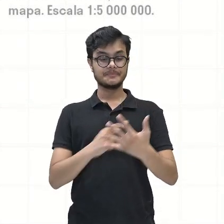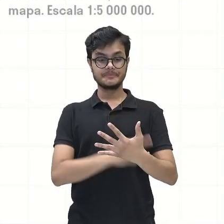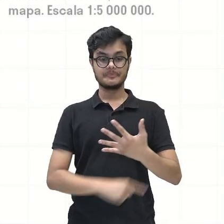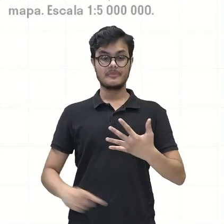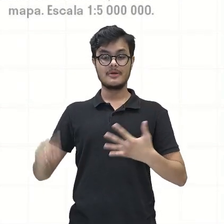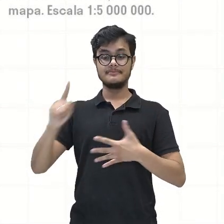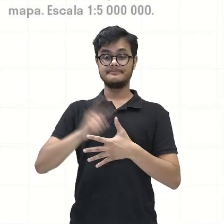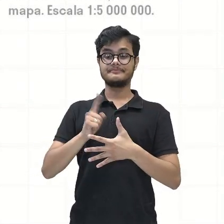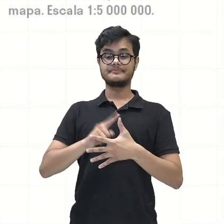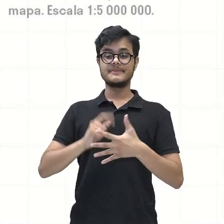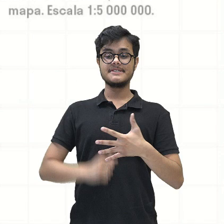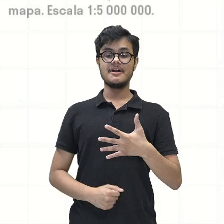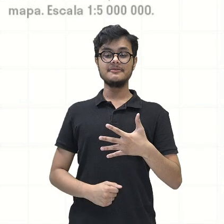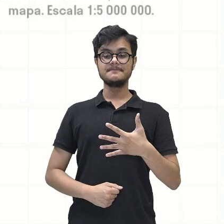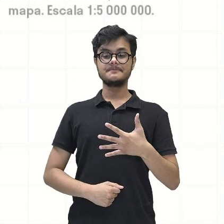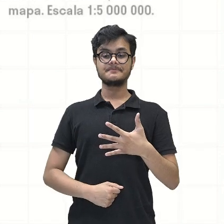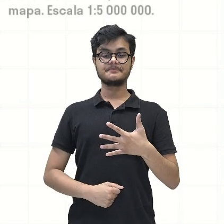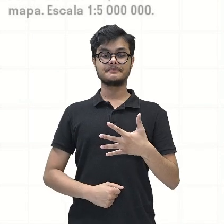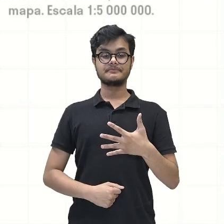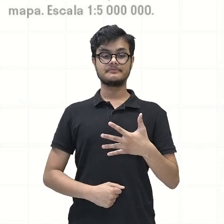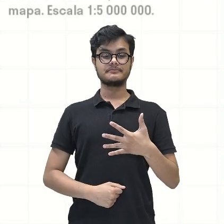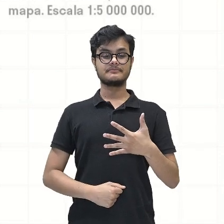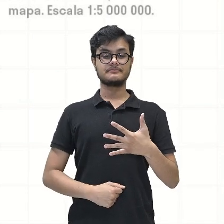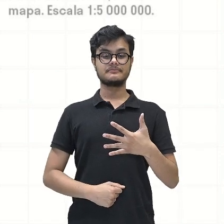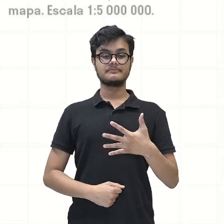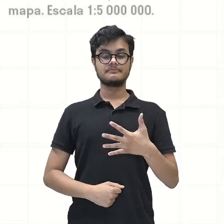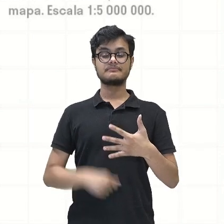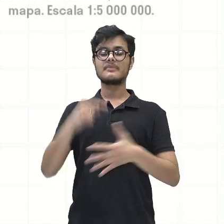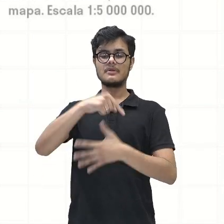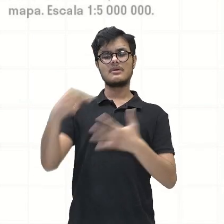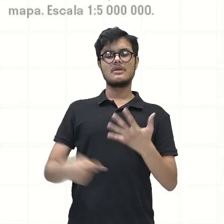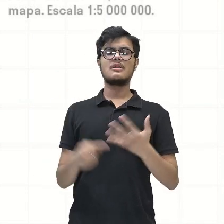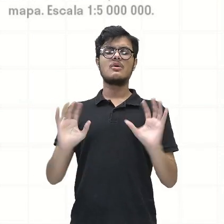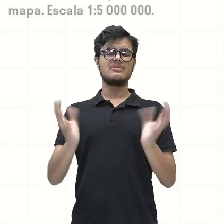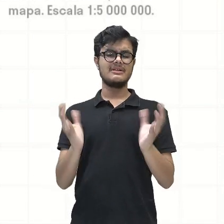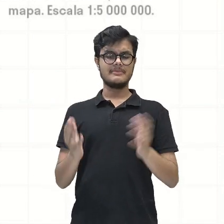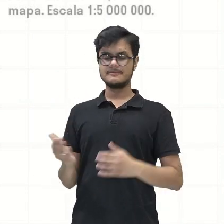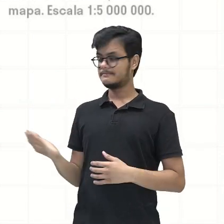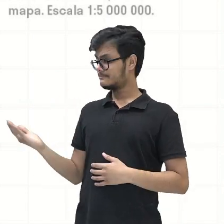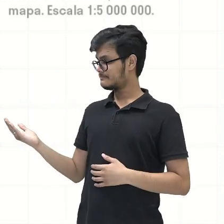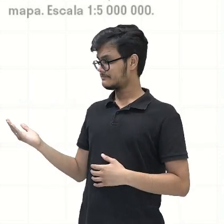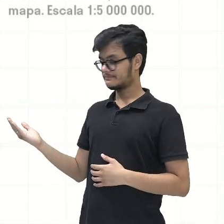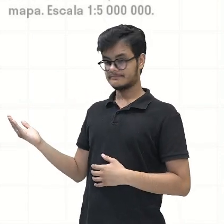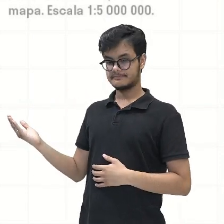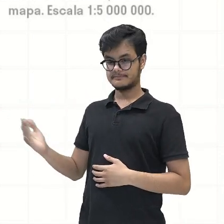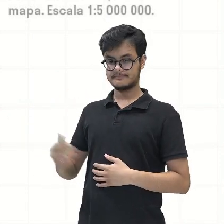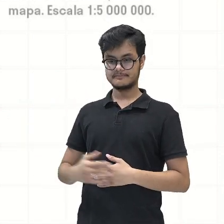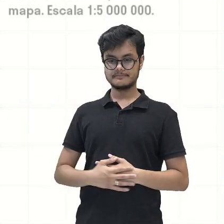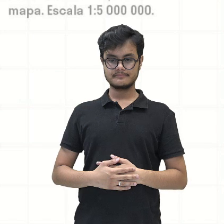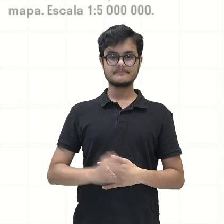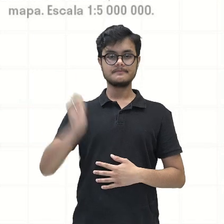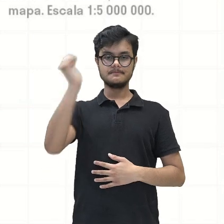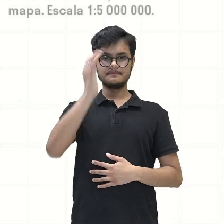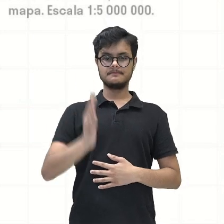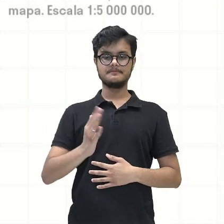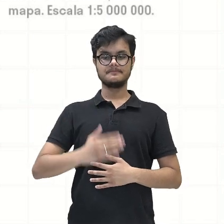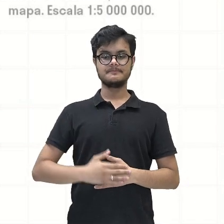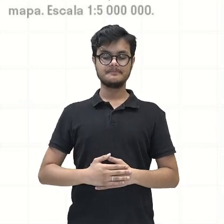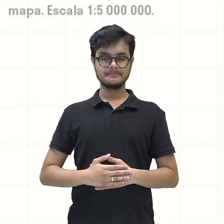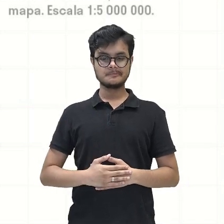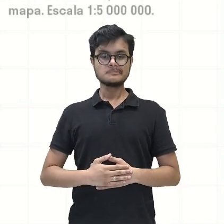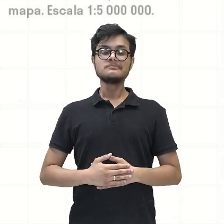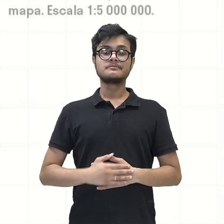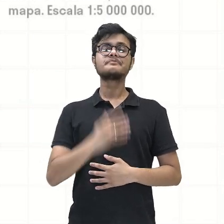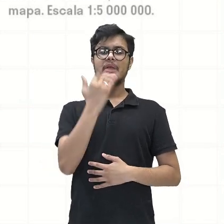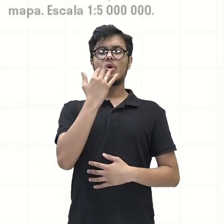clima equatorial, a cor rosa aí vocês podem observar no mapa o clima tropical zona equatorial, a cor laranja é